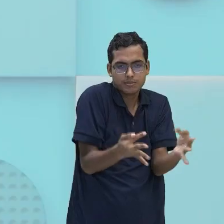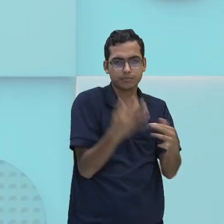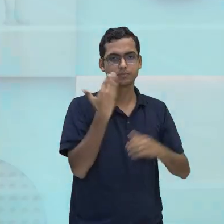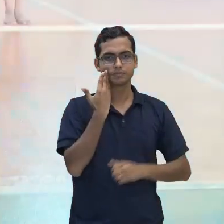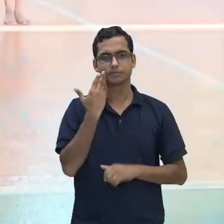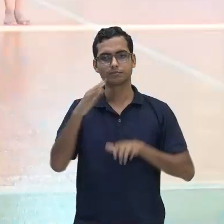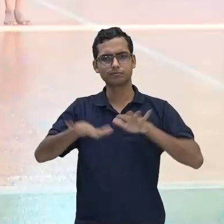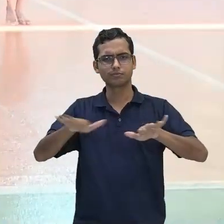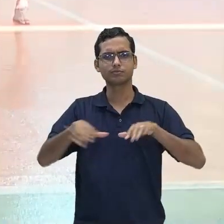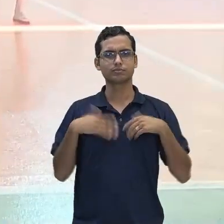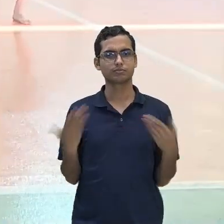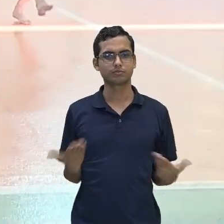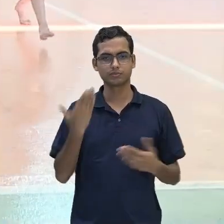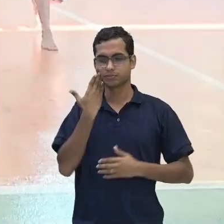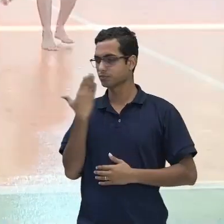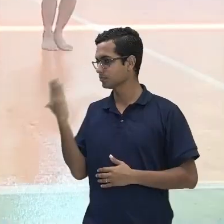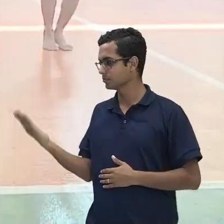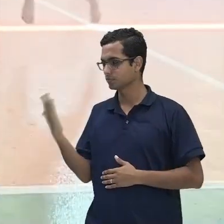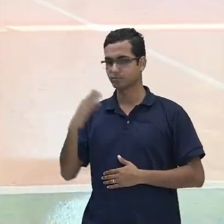esses?